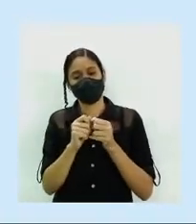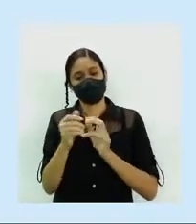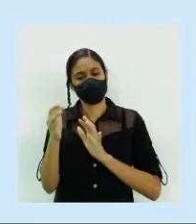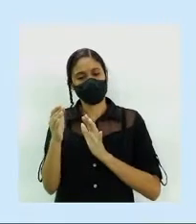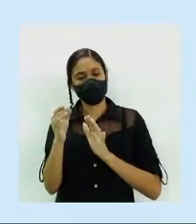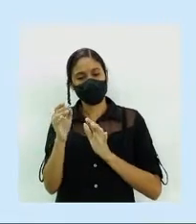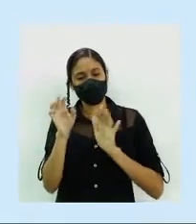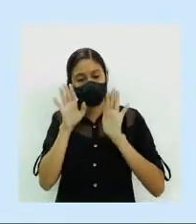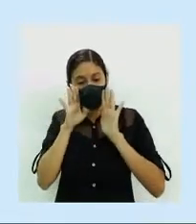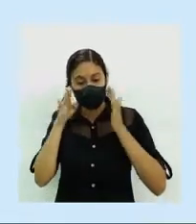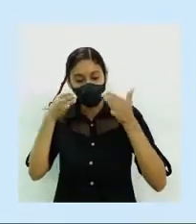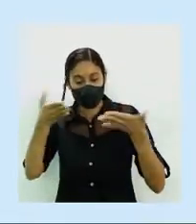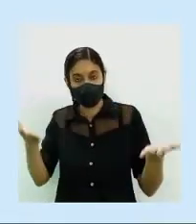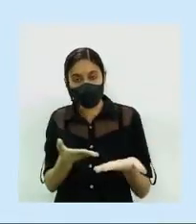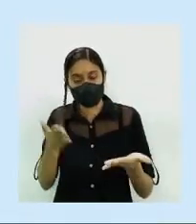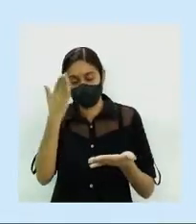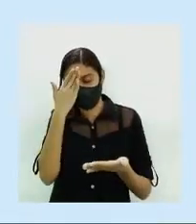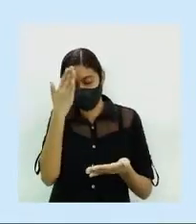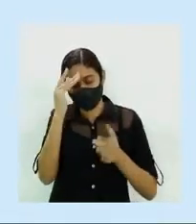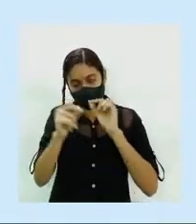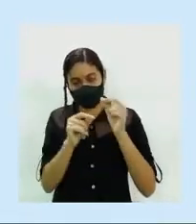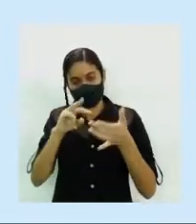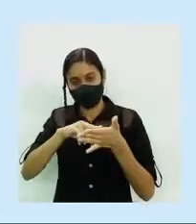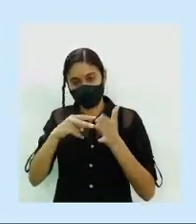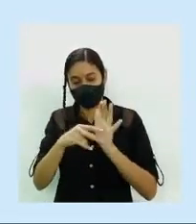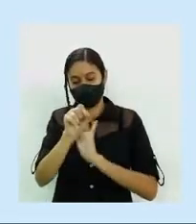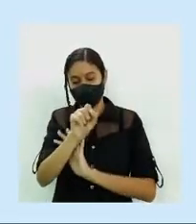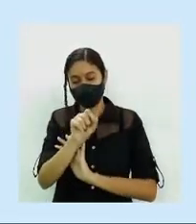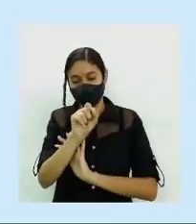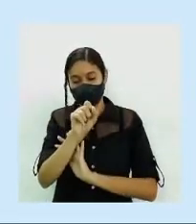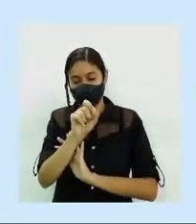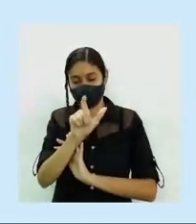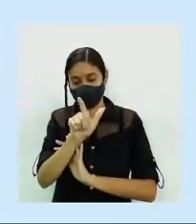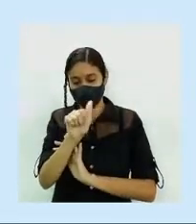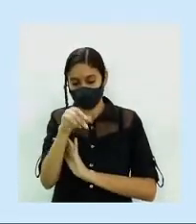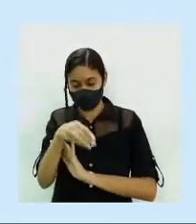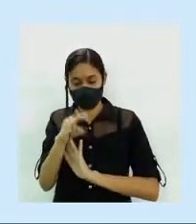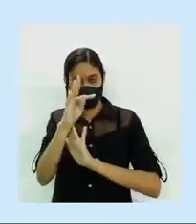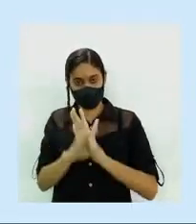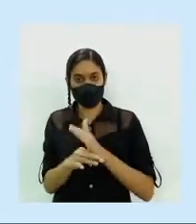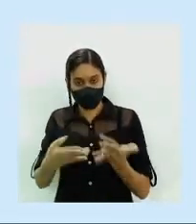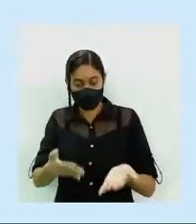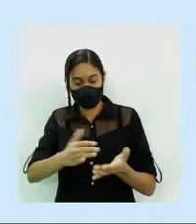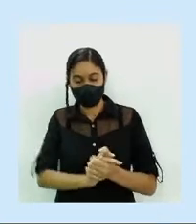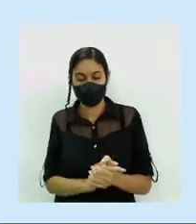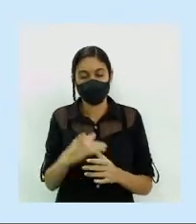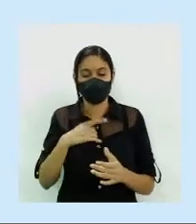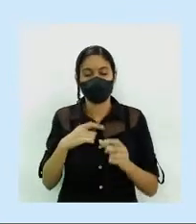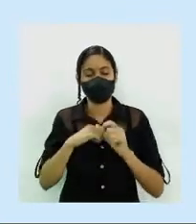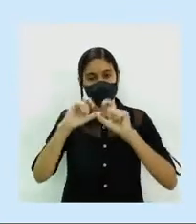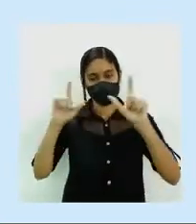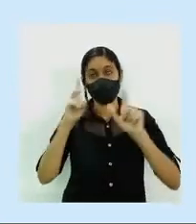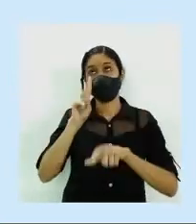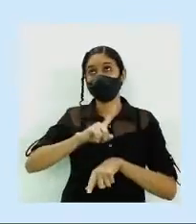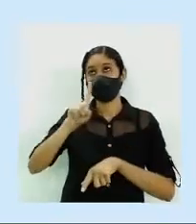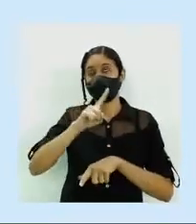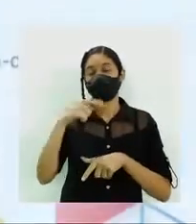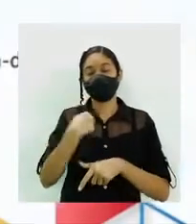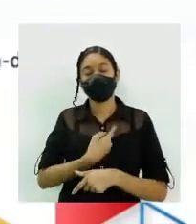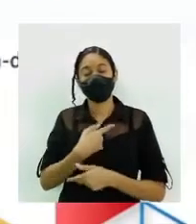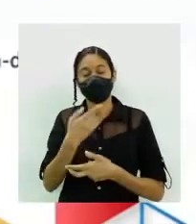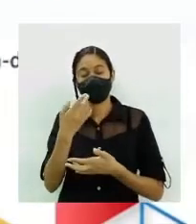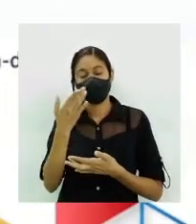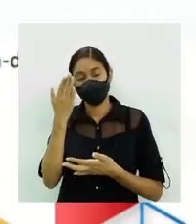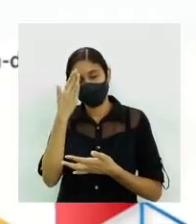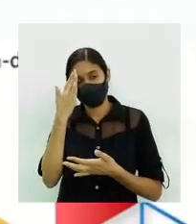gênero textual. Eu trouxe para vocês um trechinho de um artigo científico que explica um pouco sobre o que é slam. Vamos para o